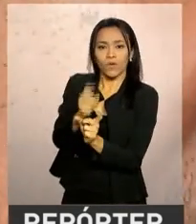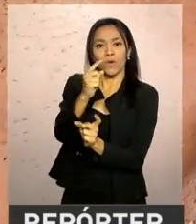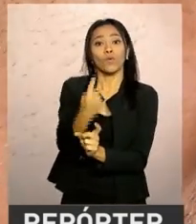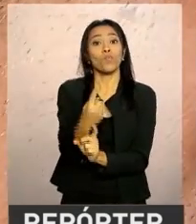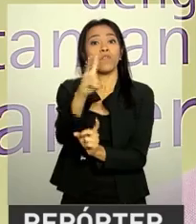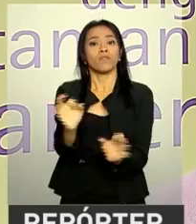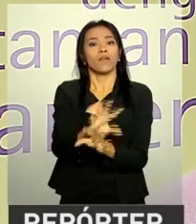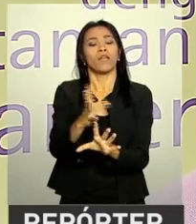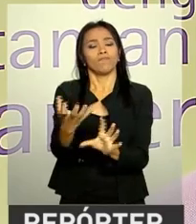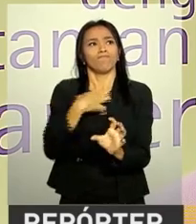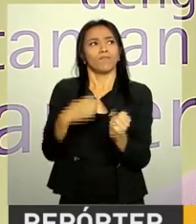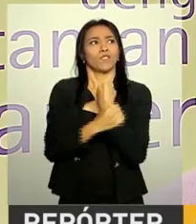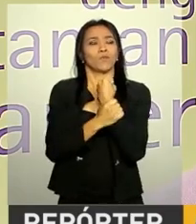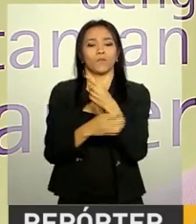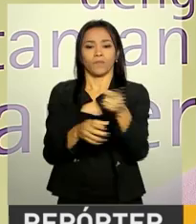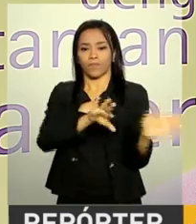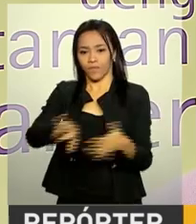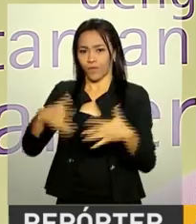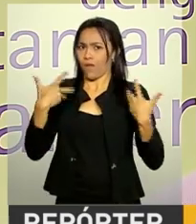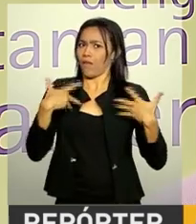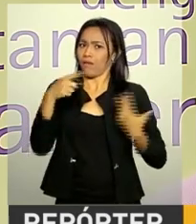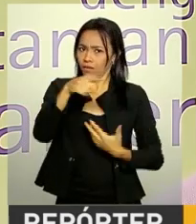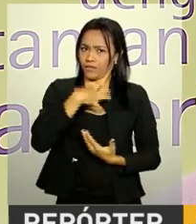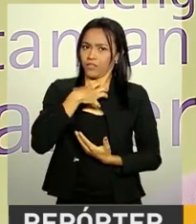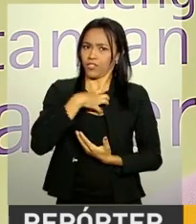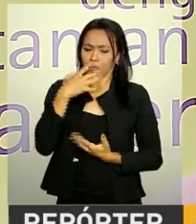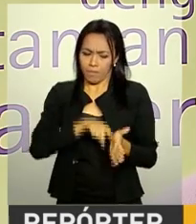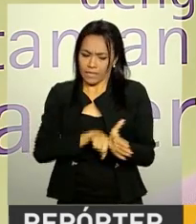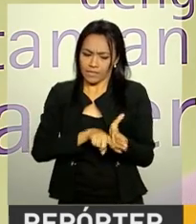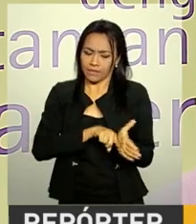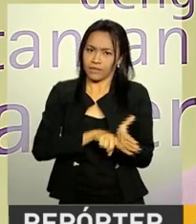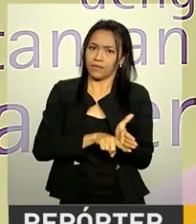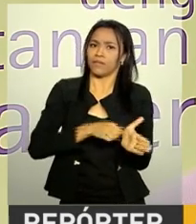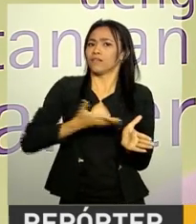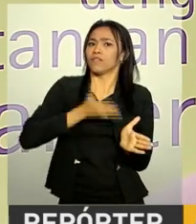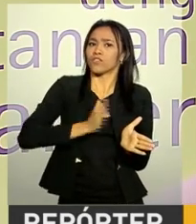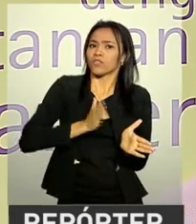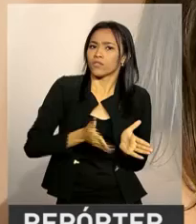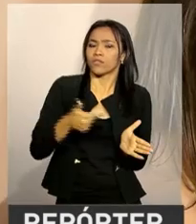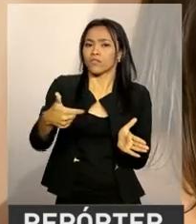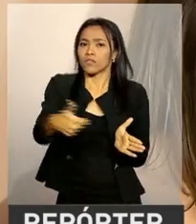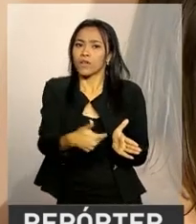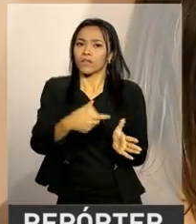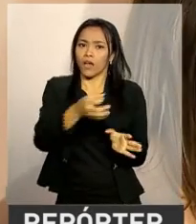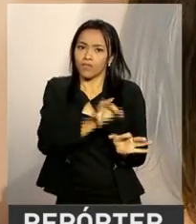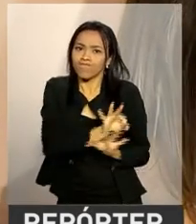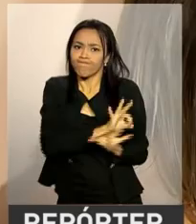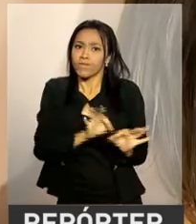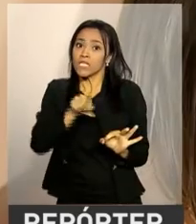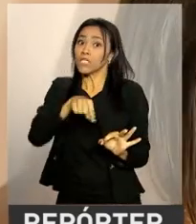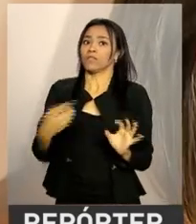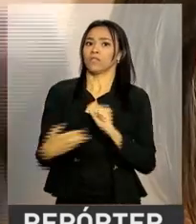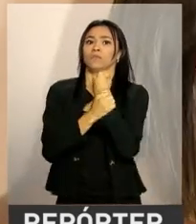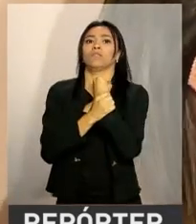mais seguro. Fico muito alegre, né? Você sabendo, né? Então, a pesquisa já foi, está vendo, assim, elaborado, né? É uma segurança,